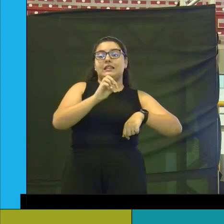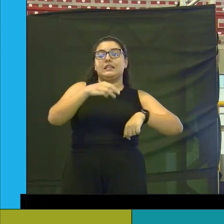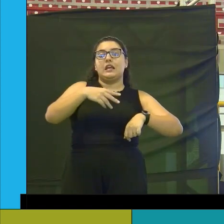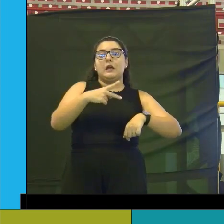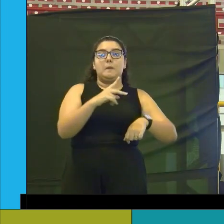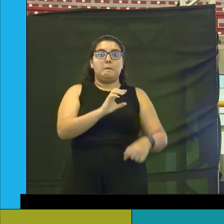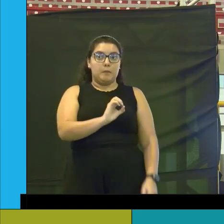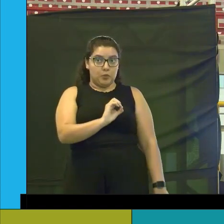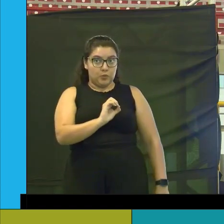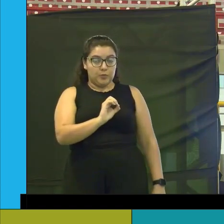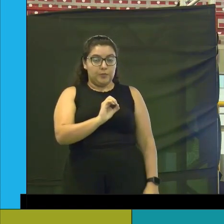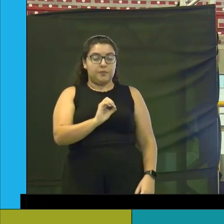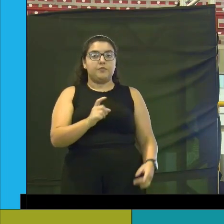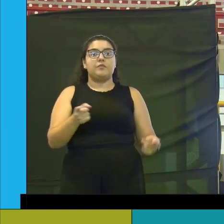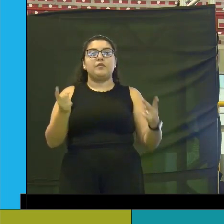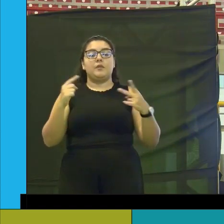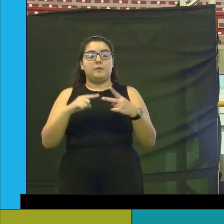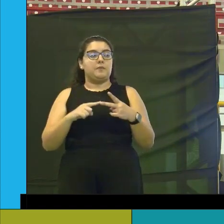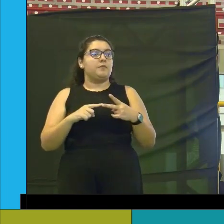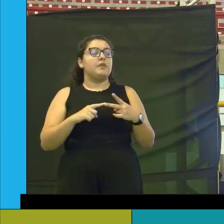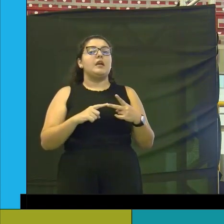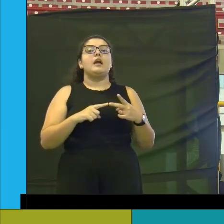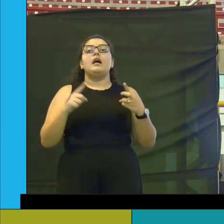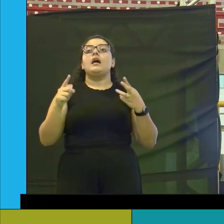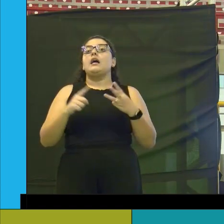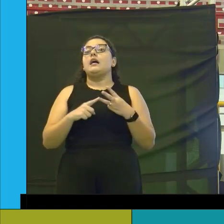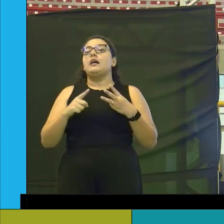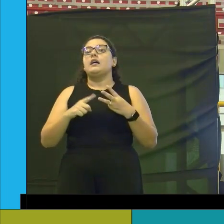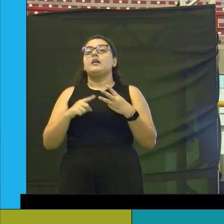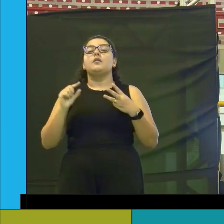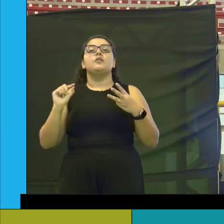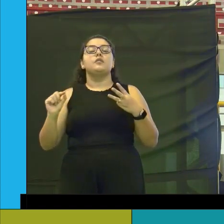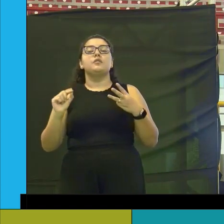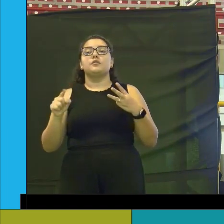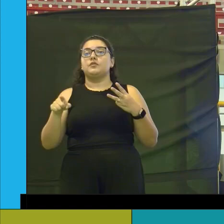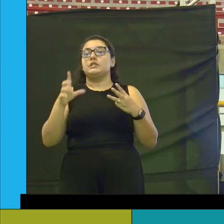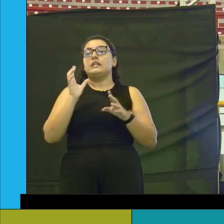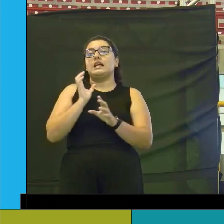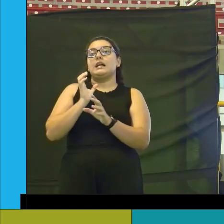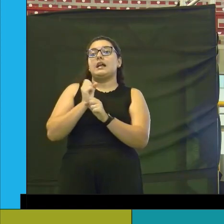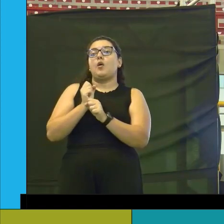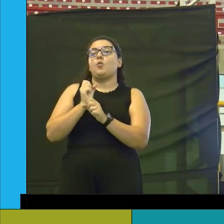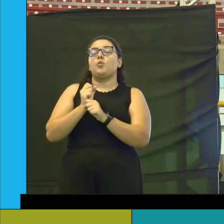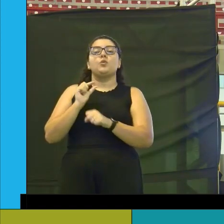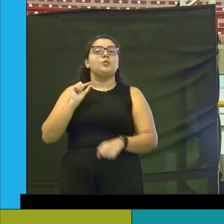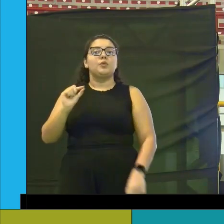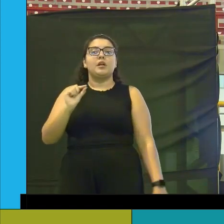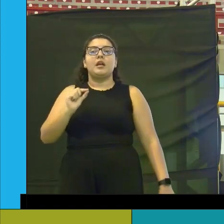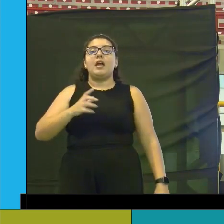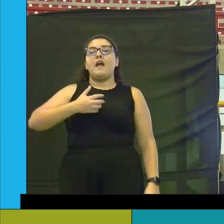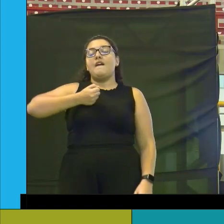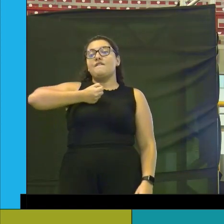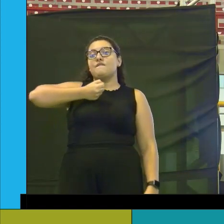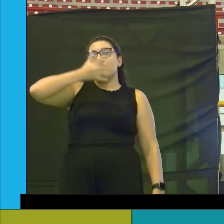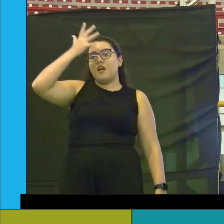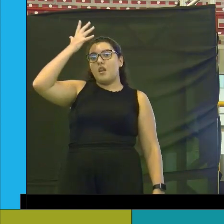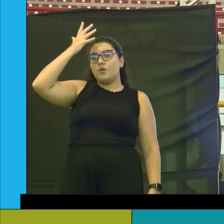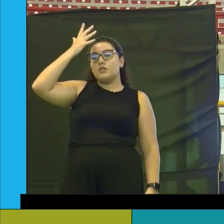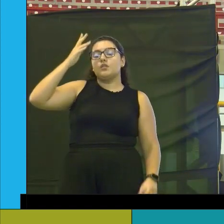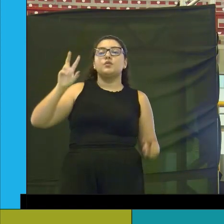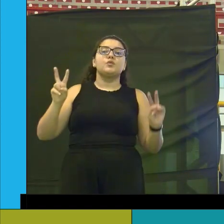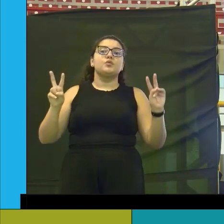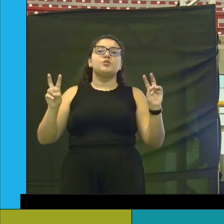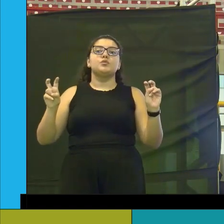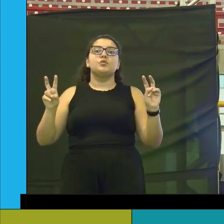quem? Do tempo. E a terceira, que é a Torricelli, é para você calcular a velocidade em função